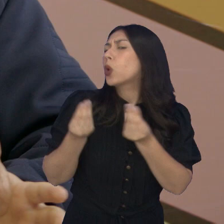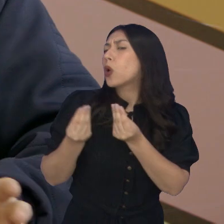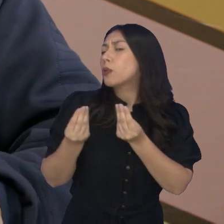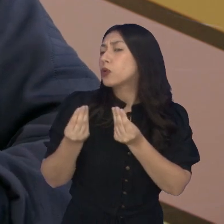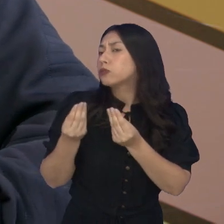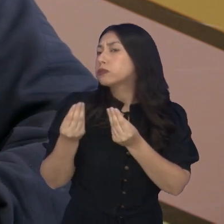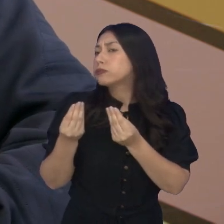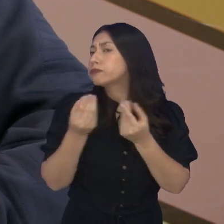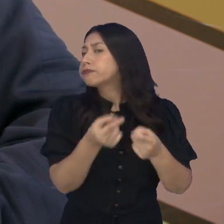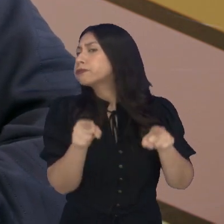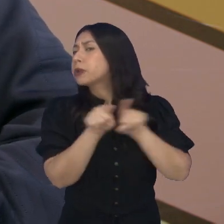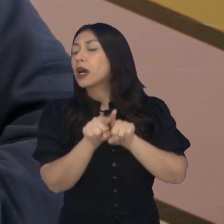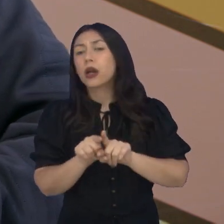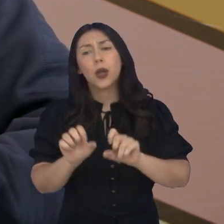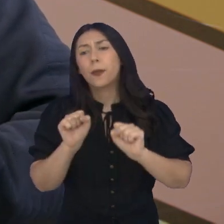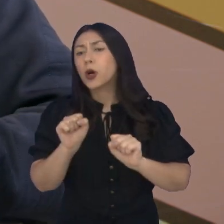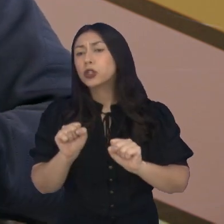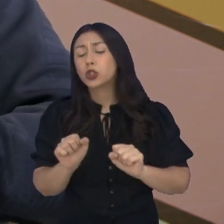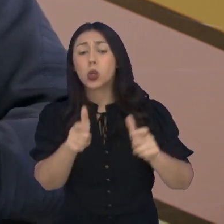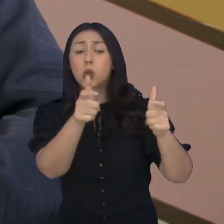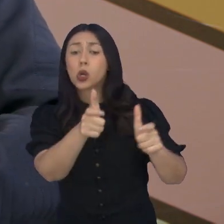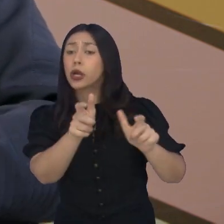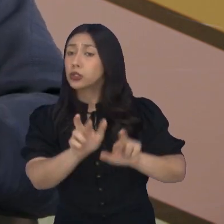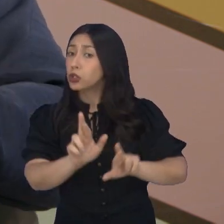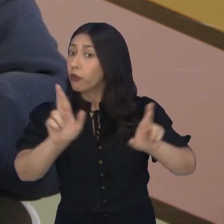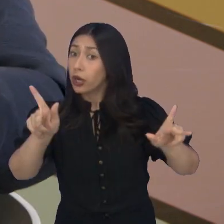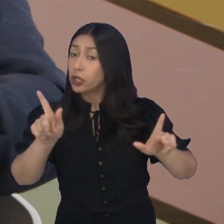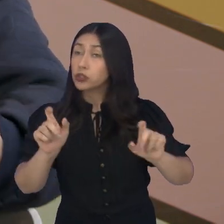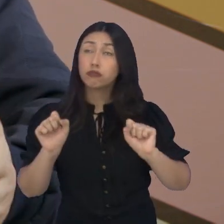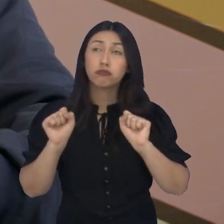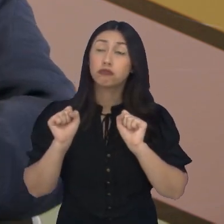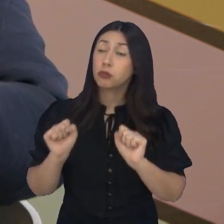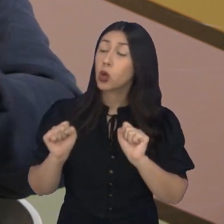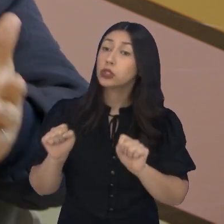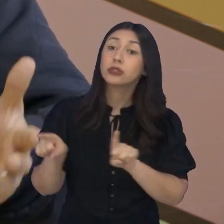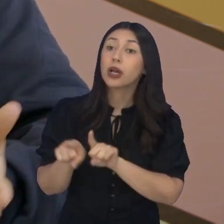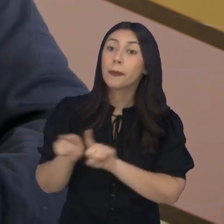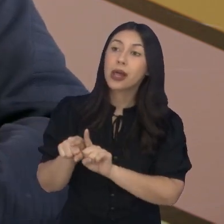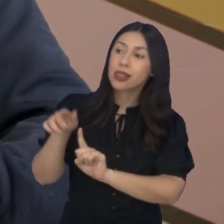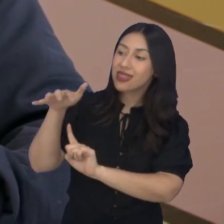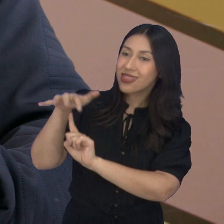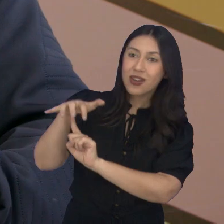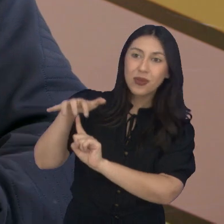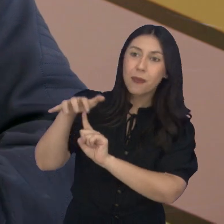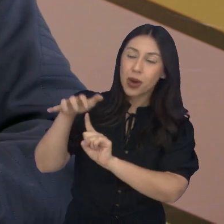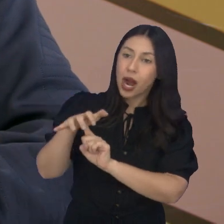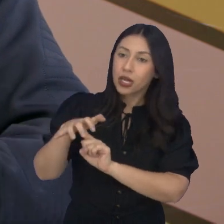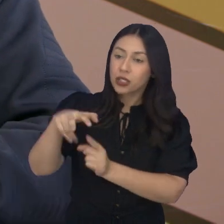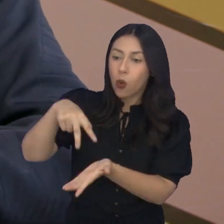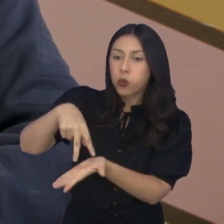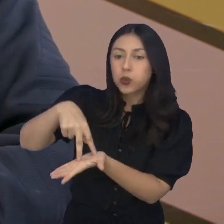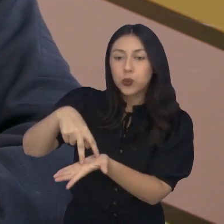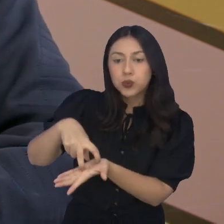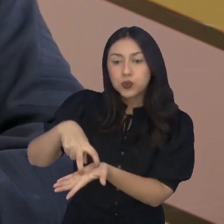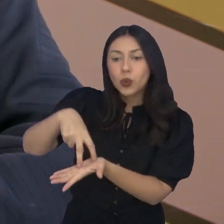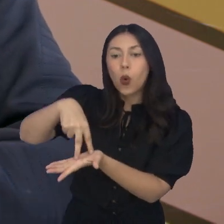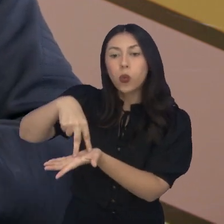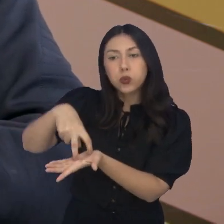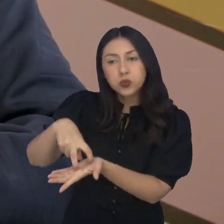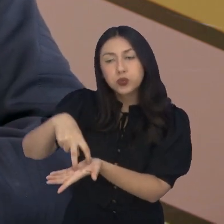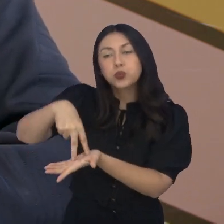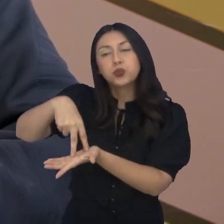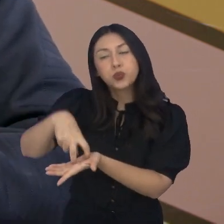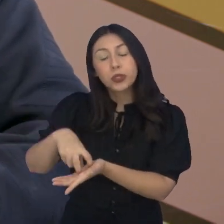corrida? E daí você pode fazer isso numa outra academia, você pode fazer isso numa praça com um professor de funcional, enfim, tem várias opções.